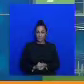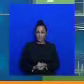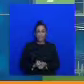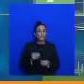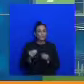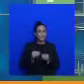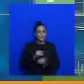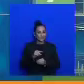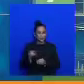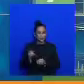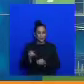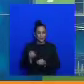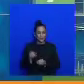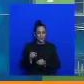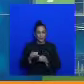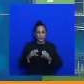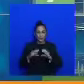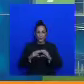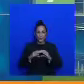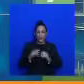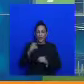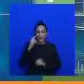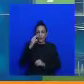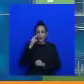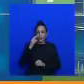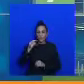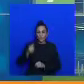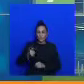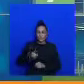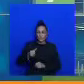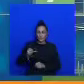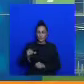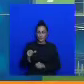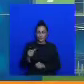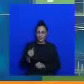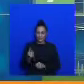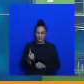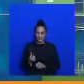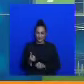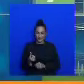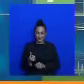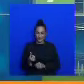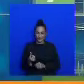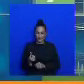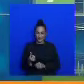Como é que você está indo, hein? Bola rosa, número 96. Rosa,